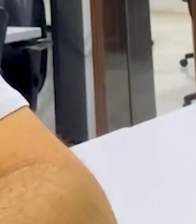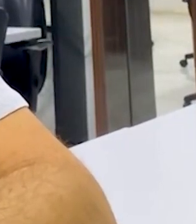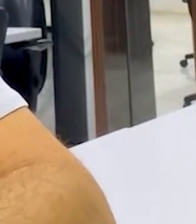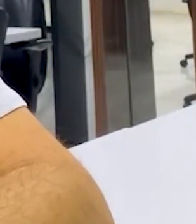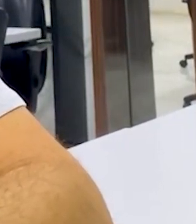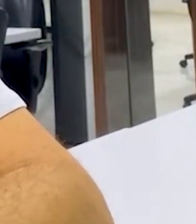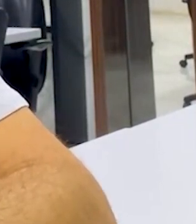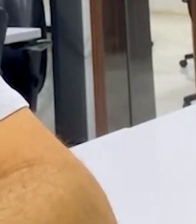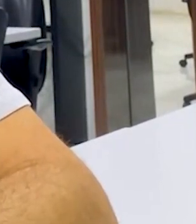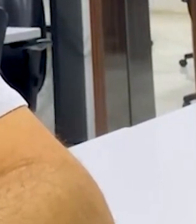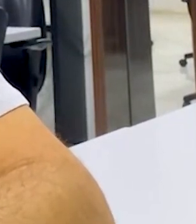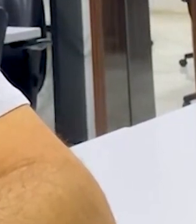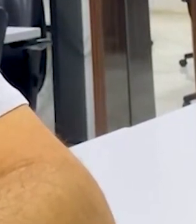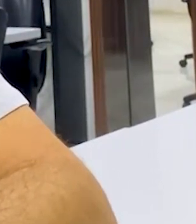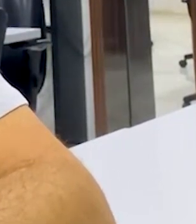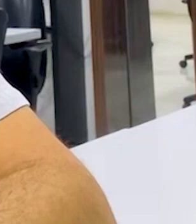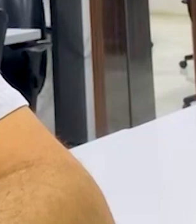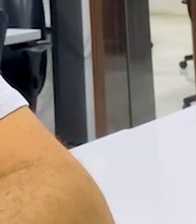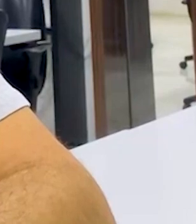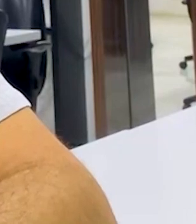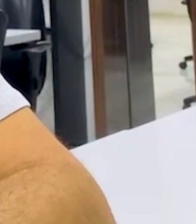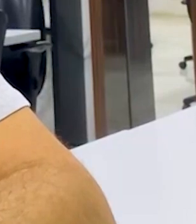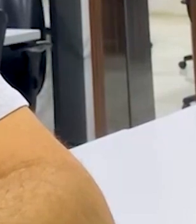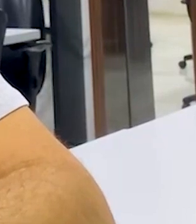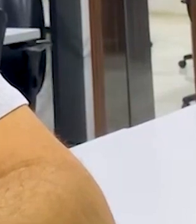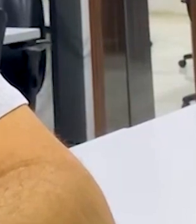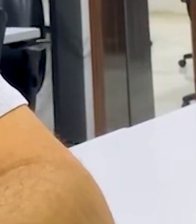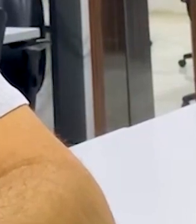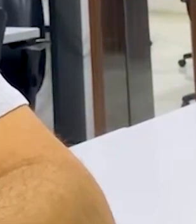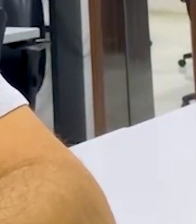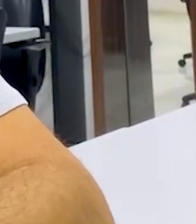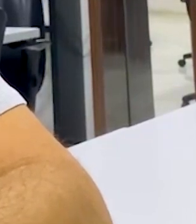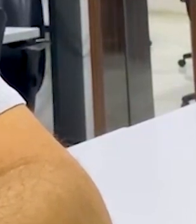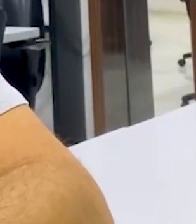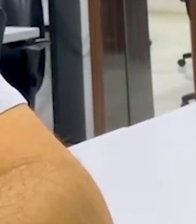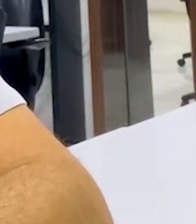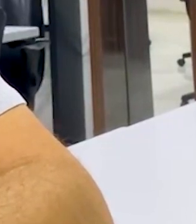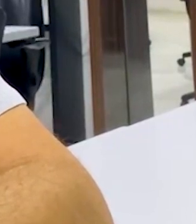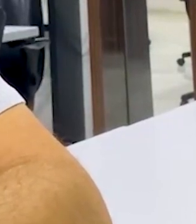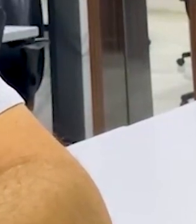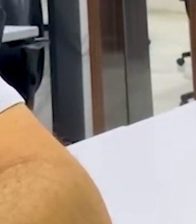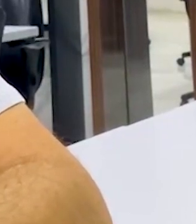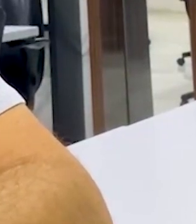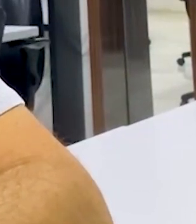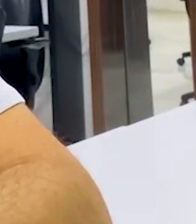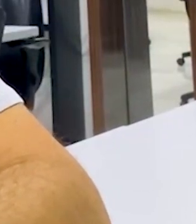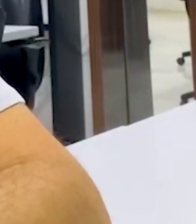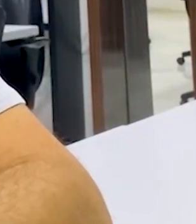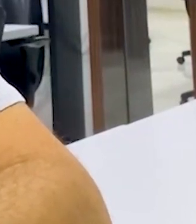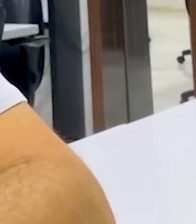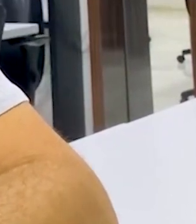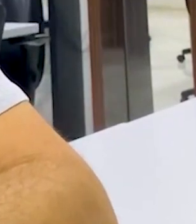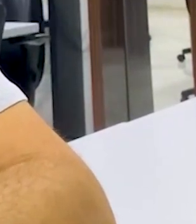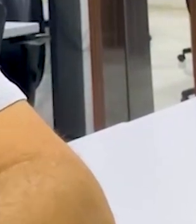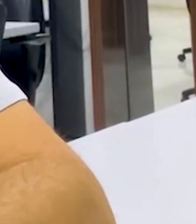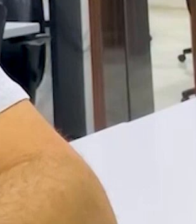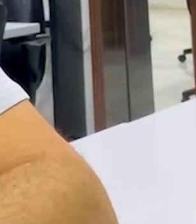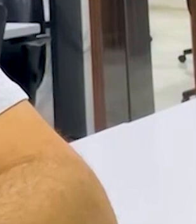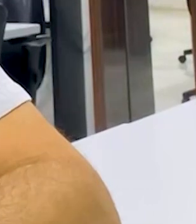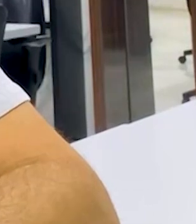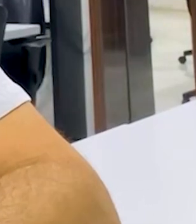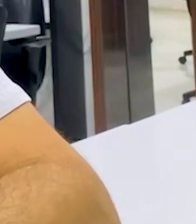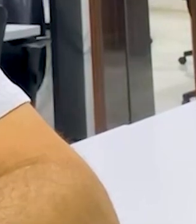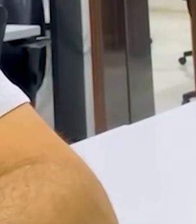no ato da matrícula. A previsão do início das atividades escolares após a realização das matrículas, oriundas dessa